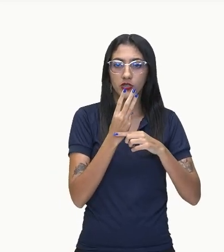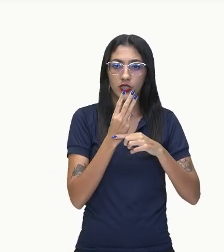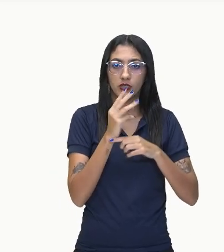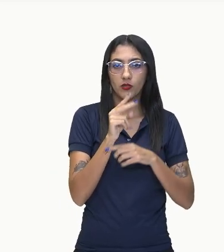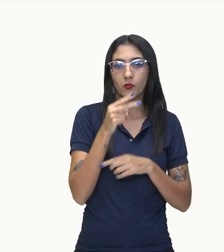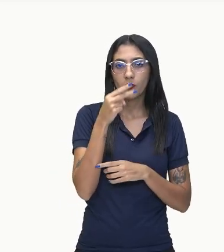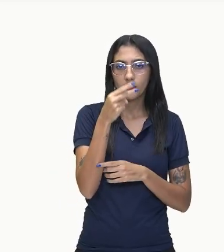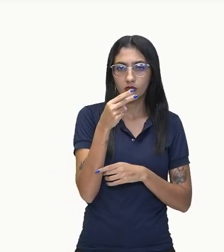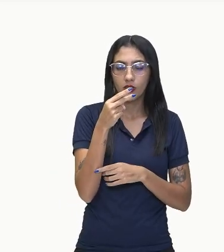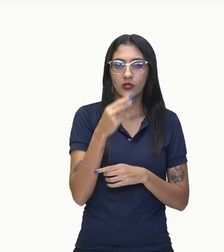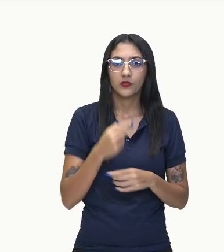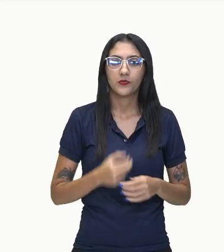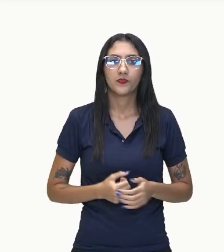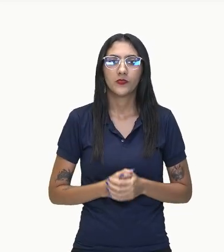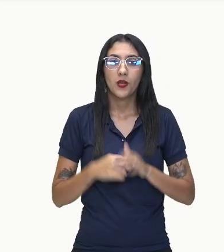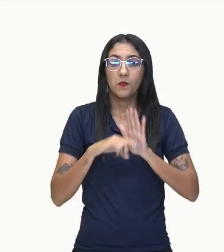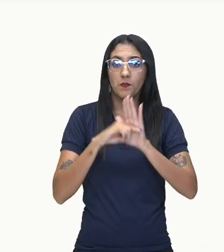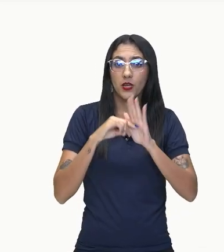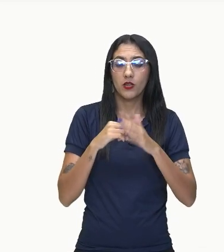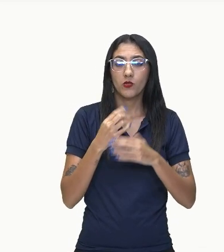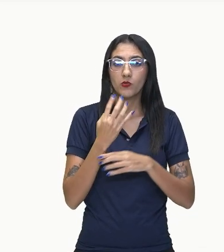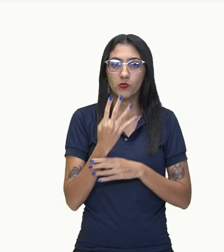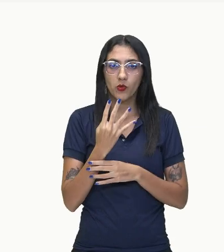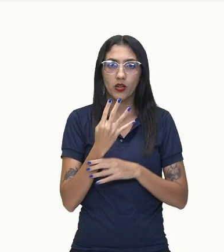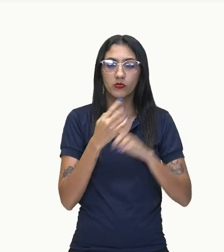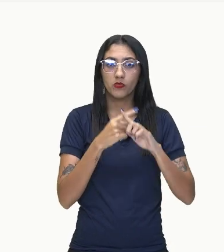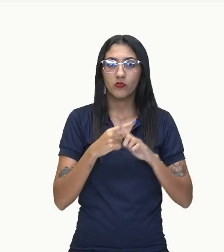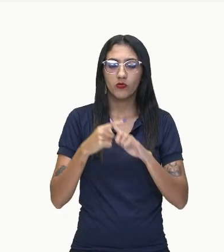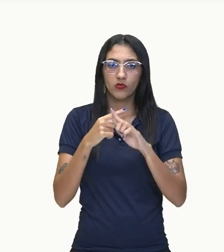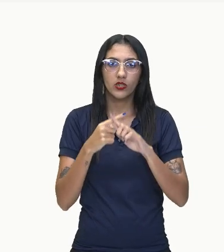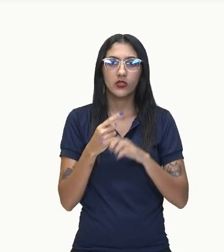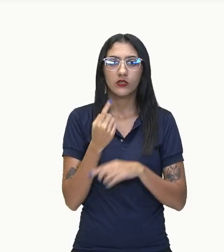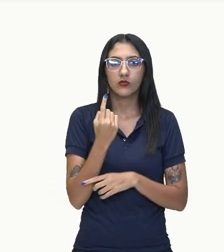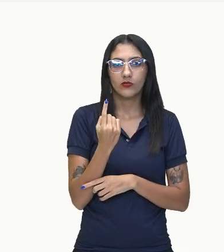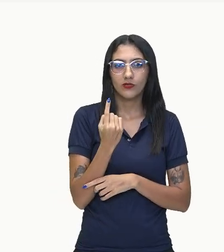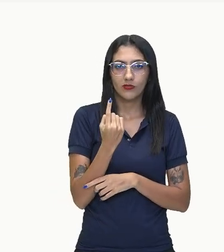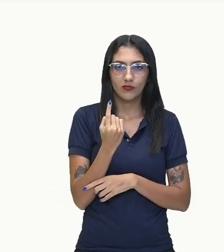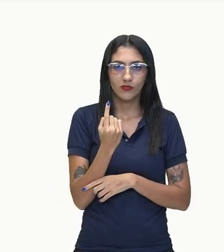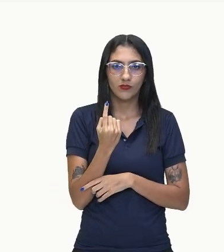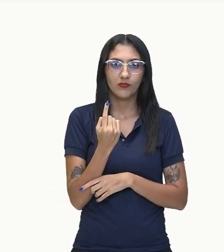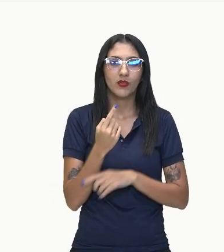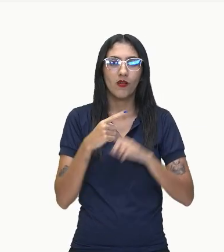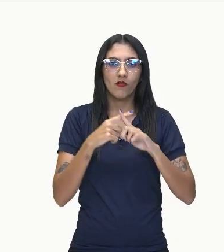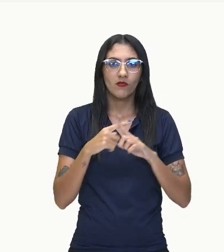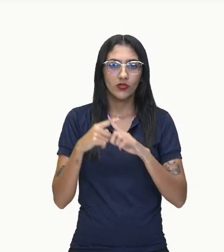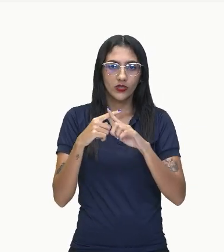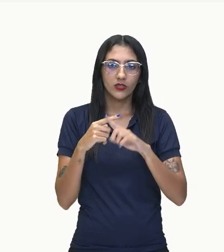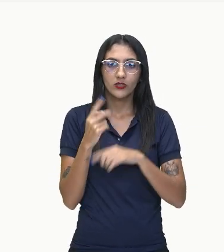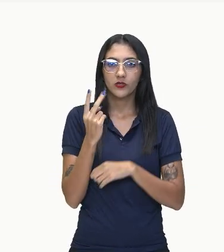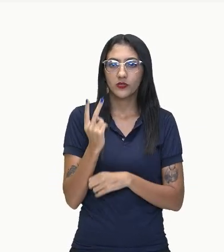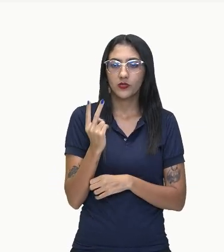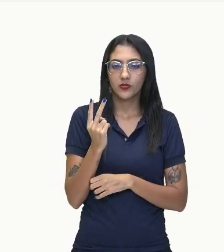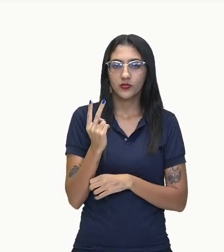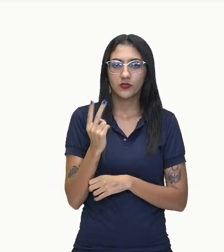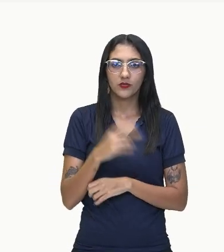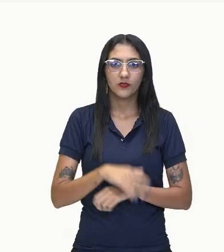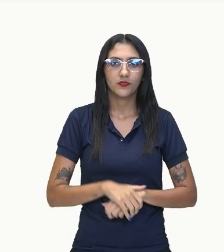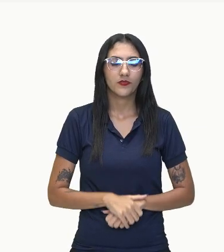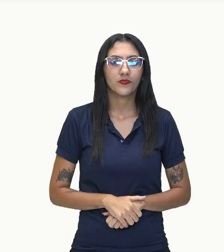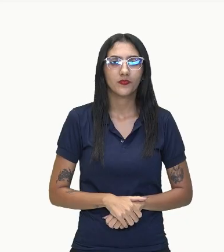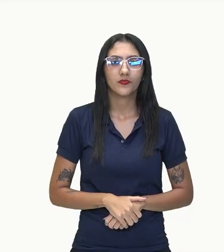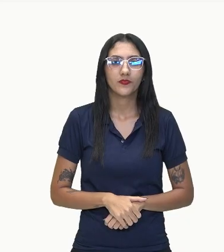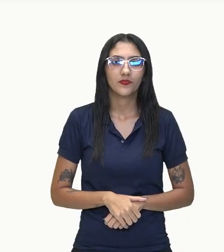quadrado, menos 4 da fórmula, vezes o a, que é 1, vezes o c, que é 2.